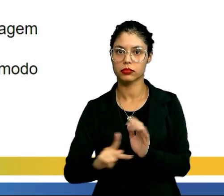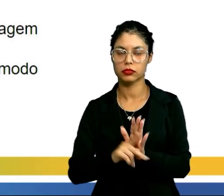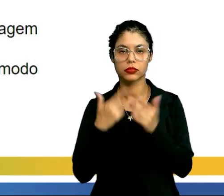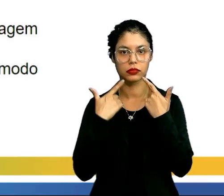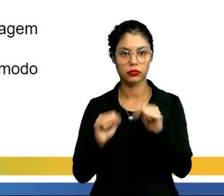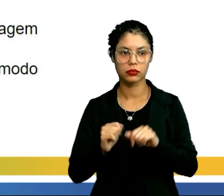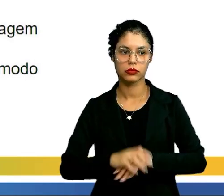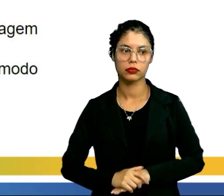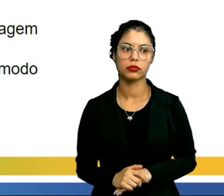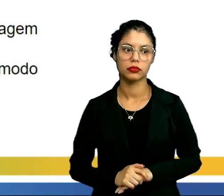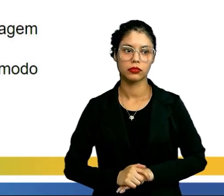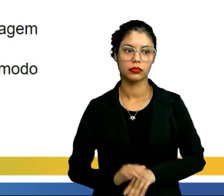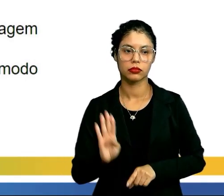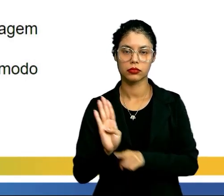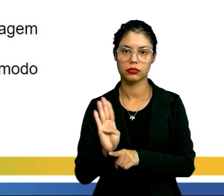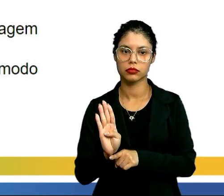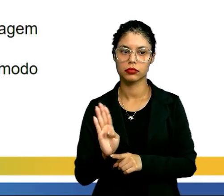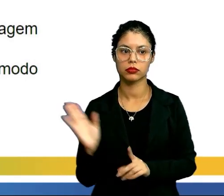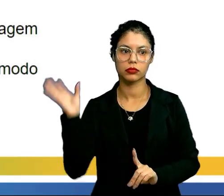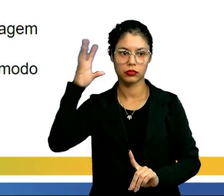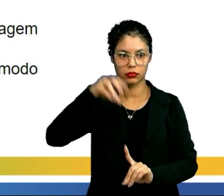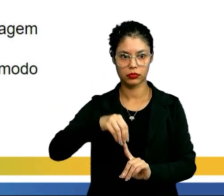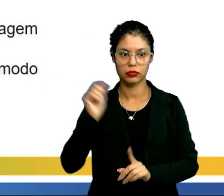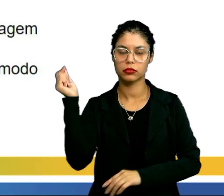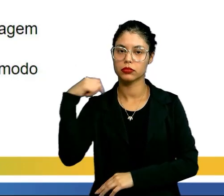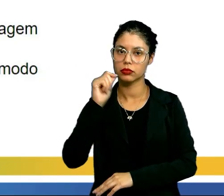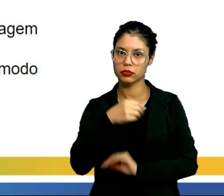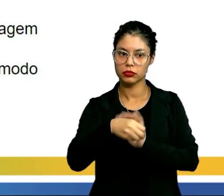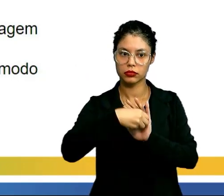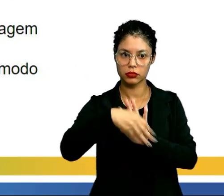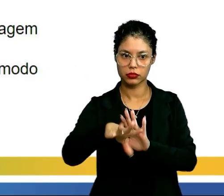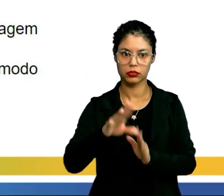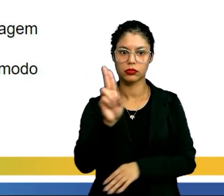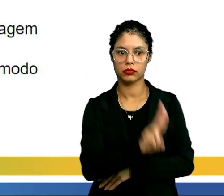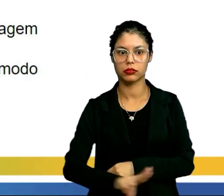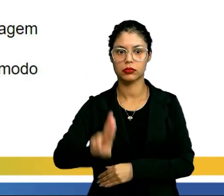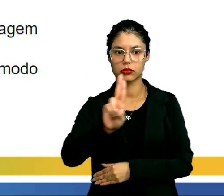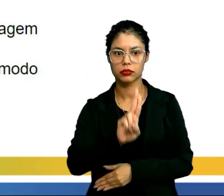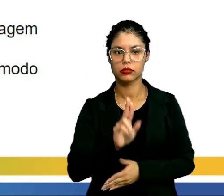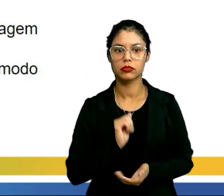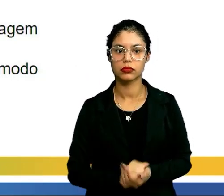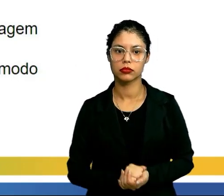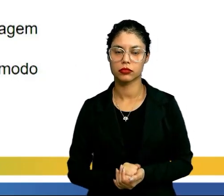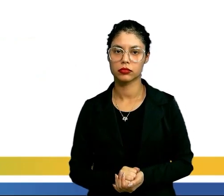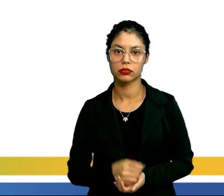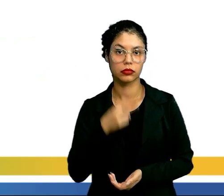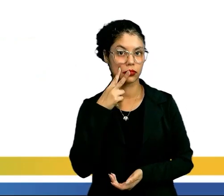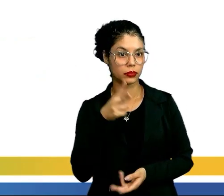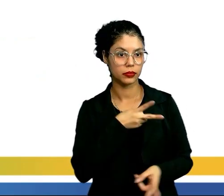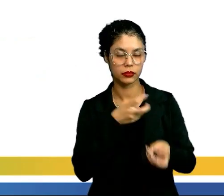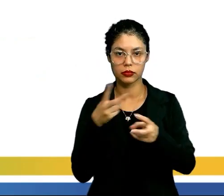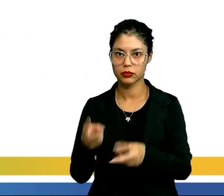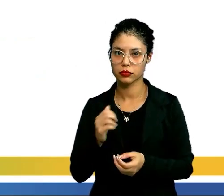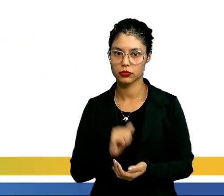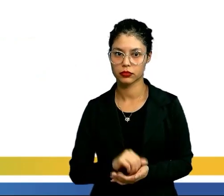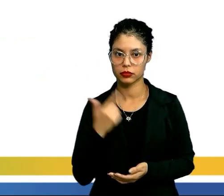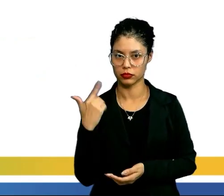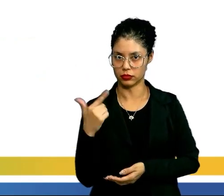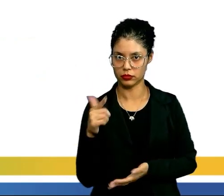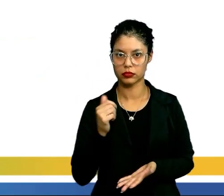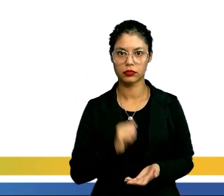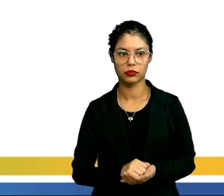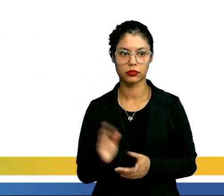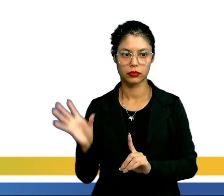linguagem. E aí, na letra B, nós temos a centralização do mosquito transmissor. Observe que aqui nós não temos, né,